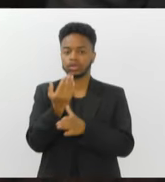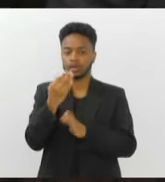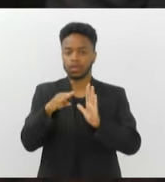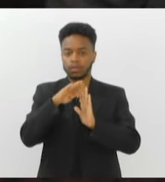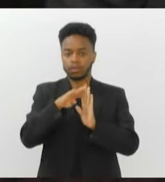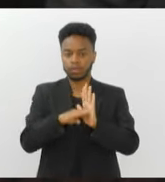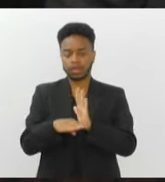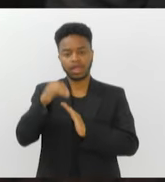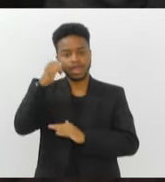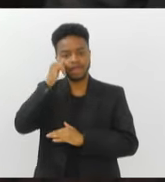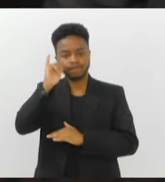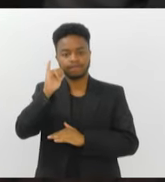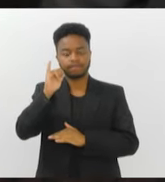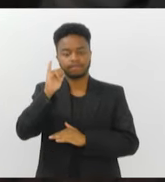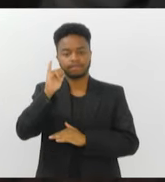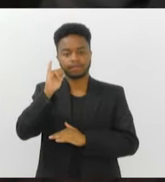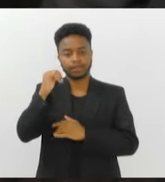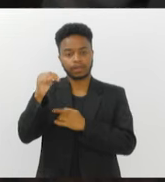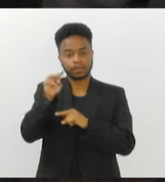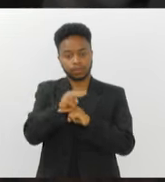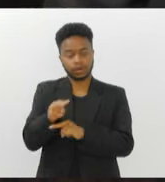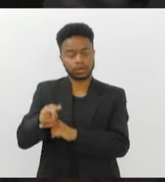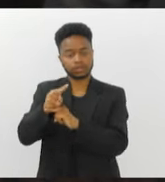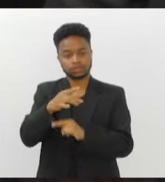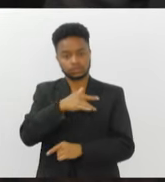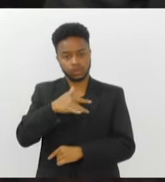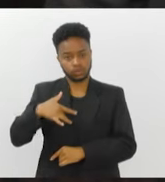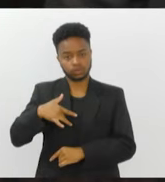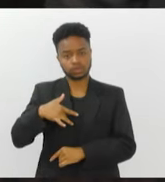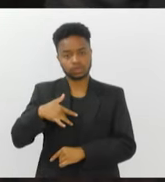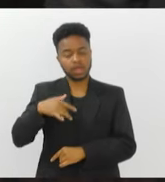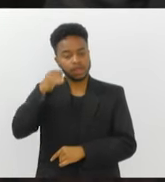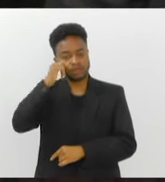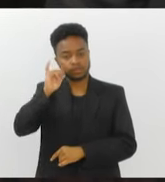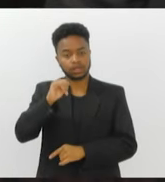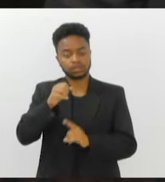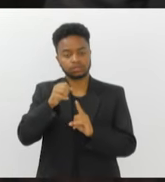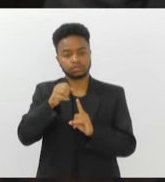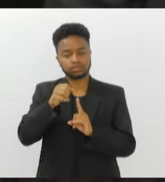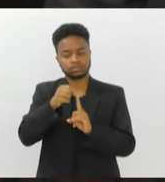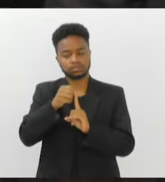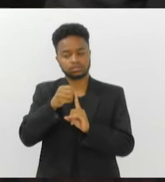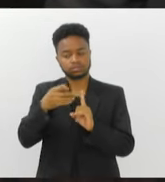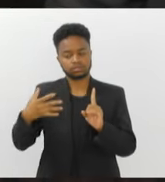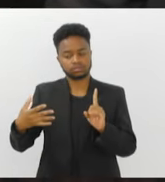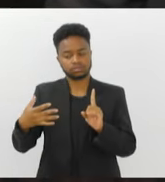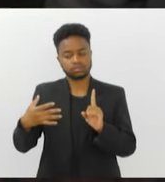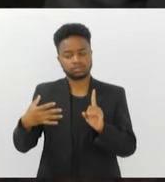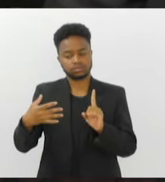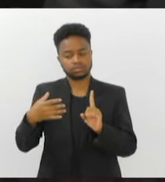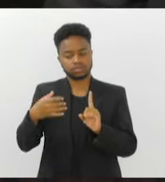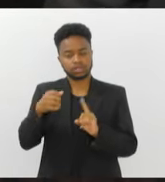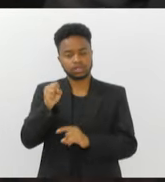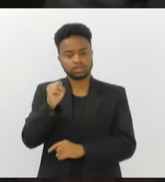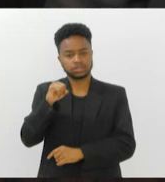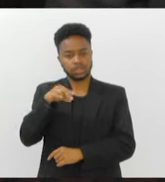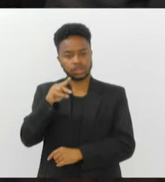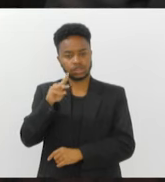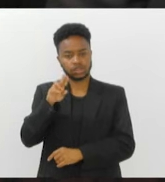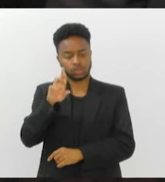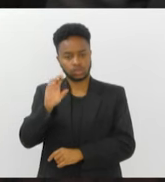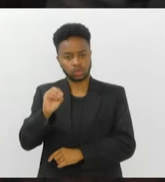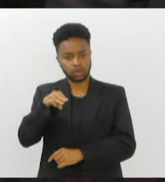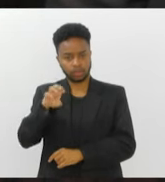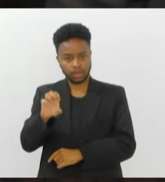programa de prevenção da saúde da síndrome de Williams, no âmbito do Estado do Rio de Janeiro. Pareceres,